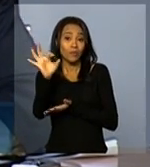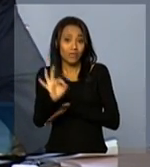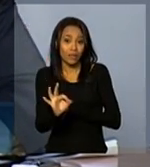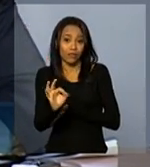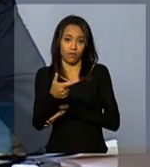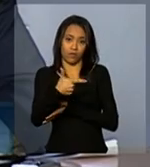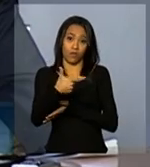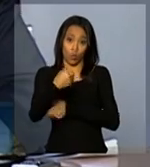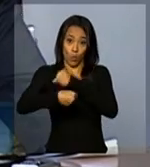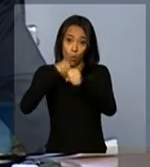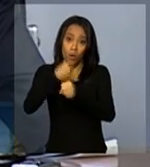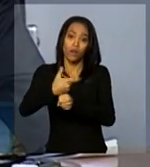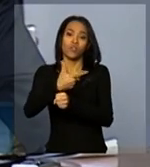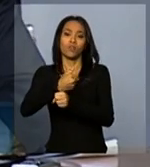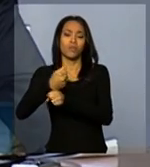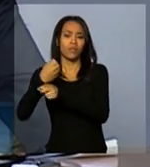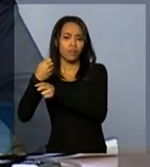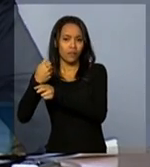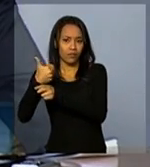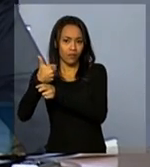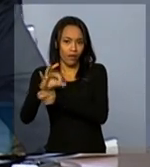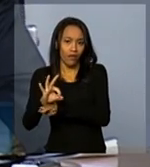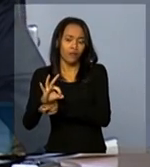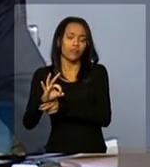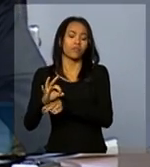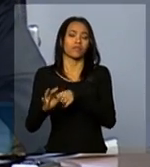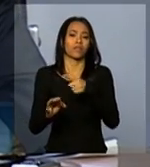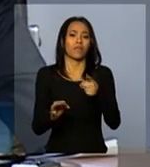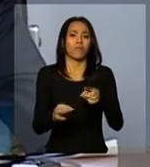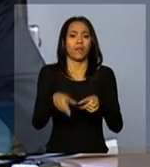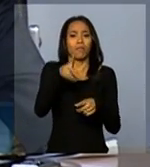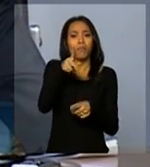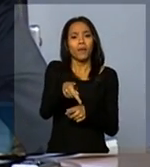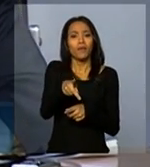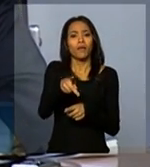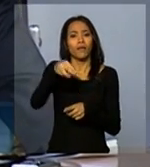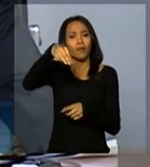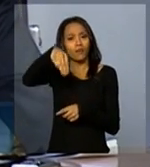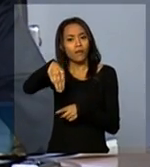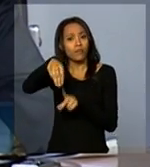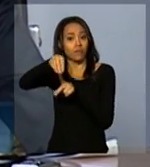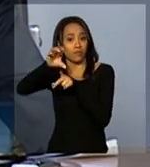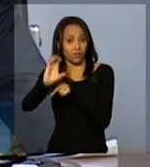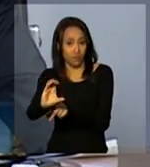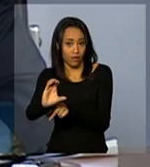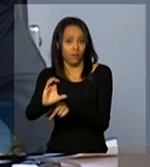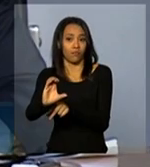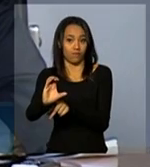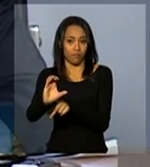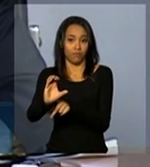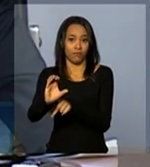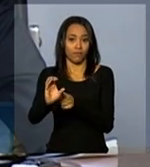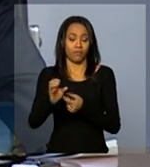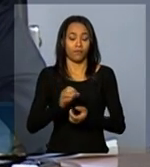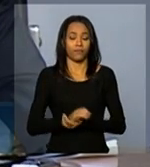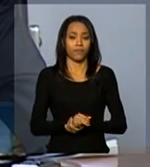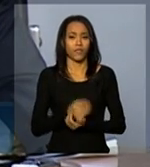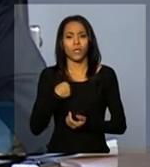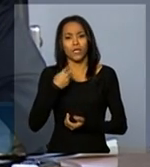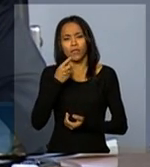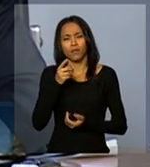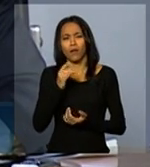Né? O consumo deve ter crescido pela PMC, o consumo, não a formação bruta de capital fixo, que eu não me